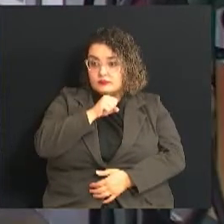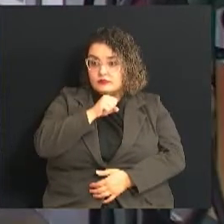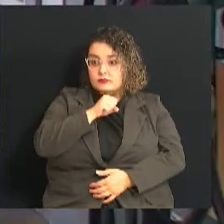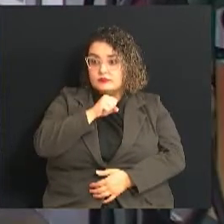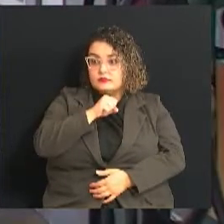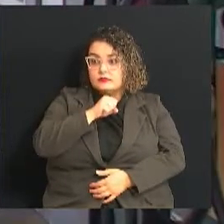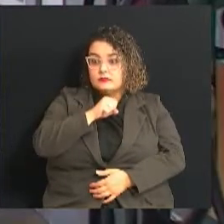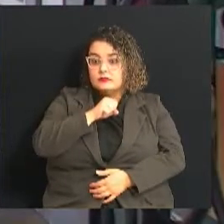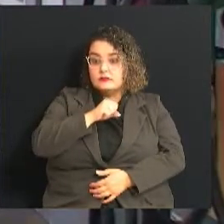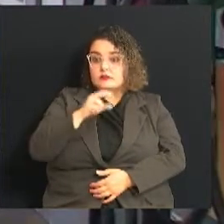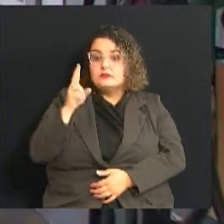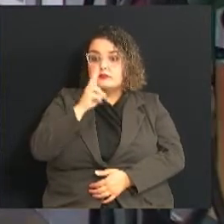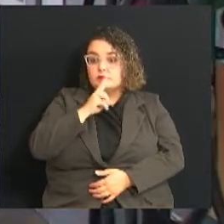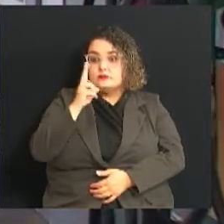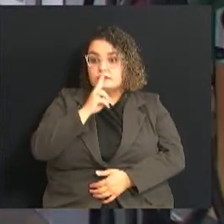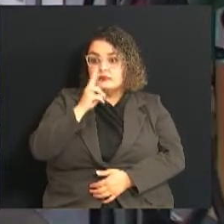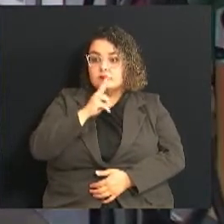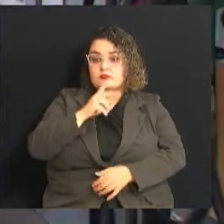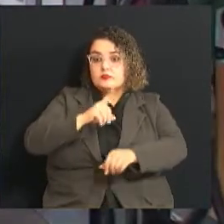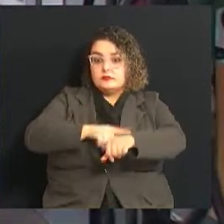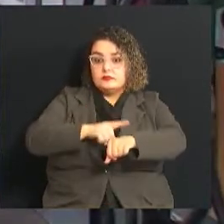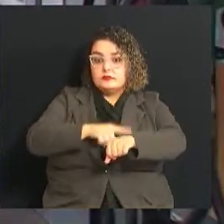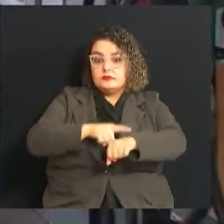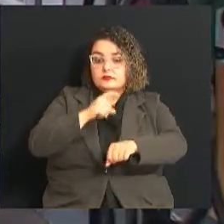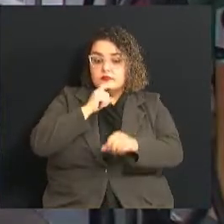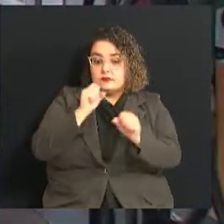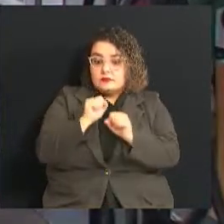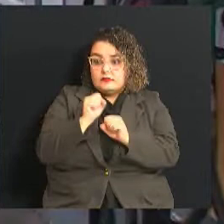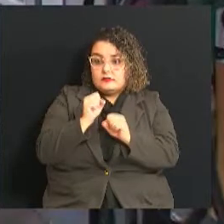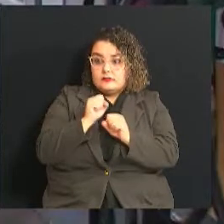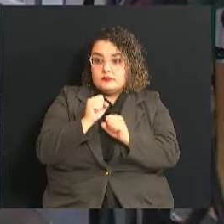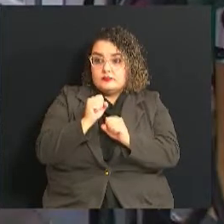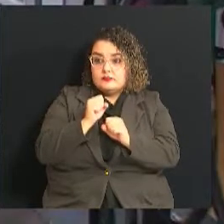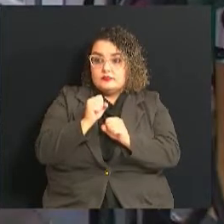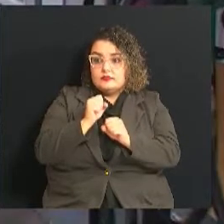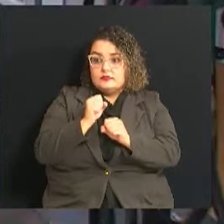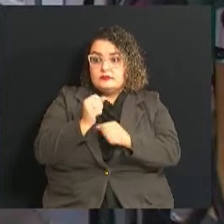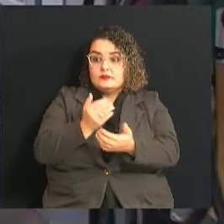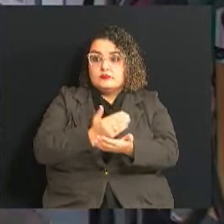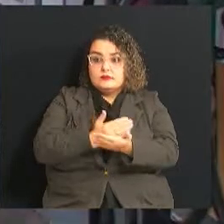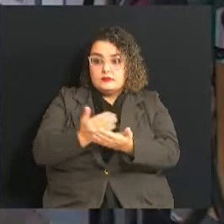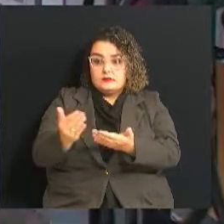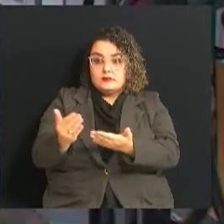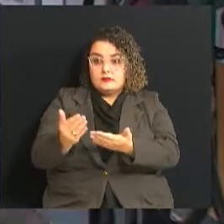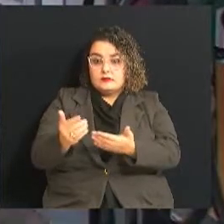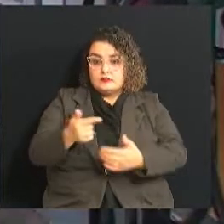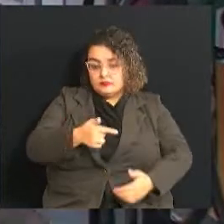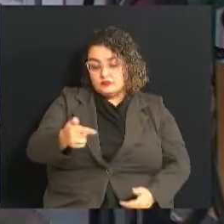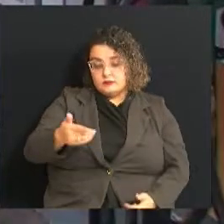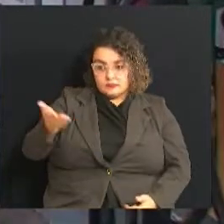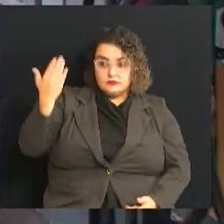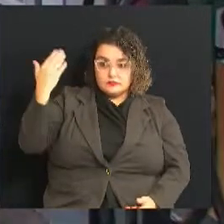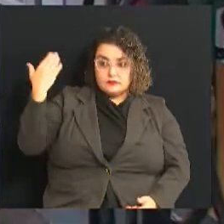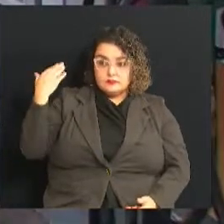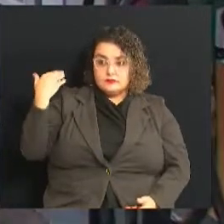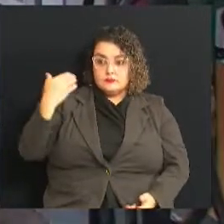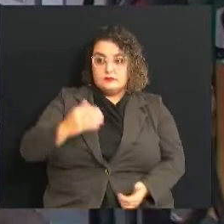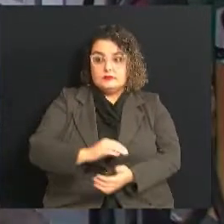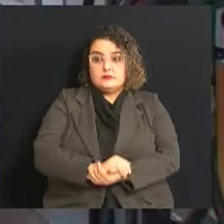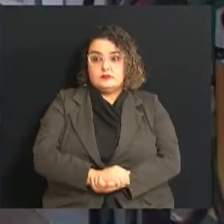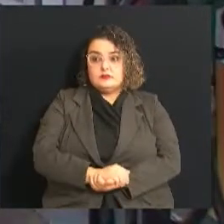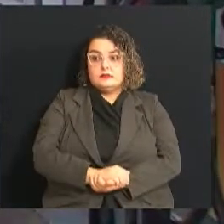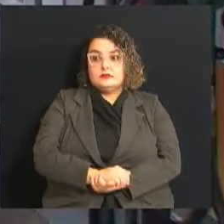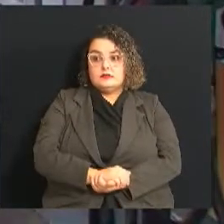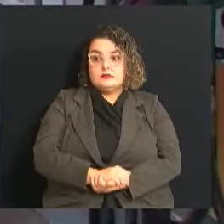com urgência, né? O timing aí do inverno, já ela foi iniciada na semana passada e a gente